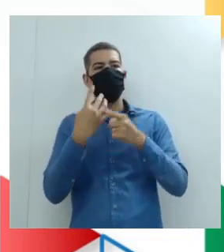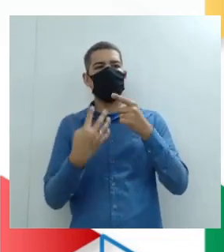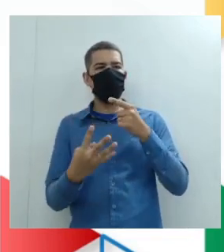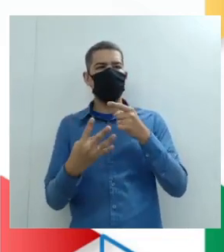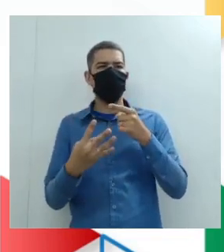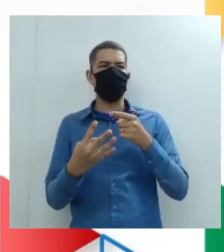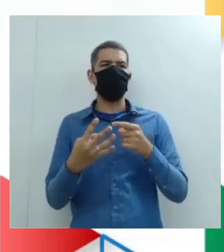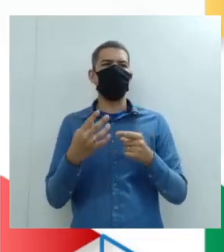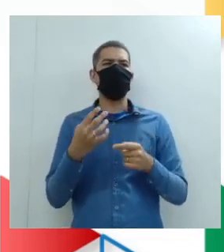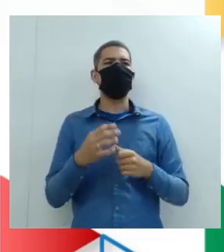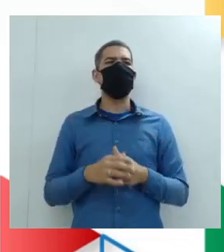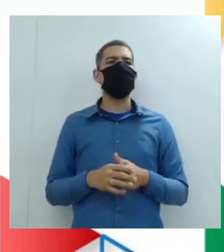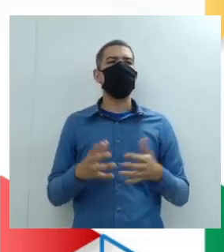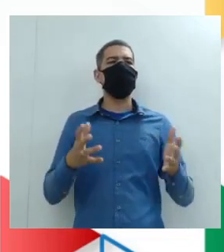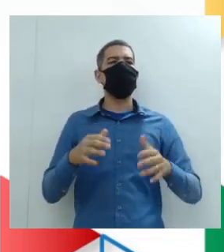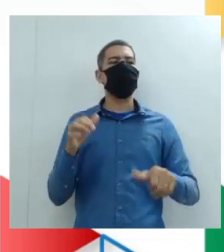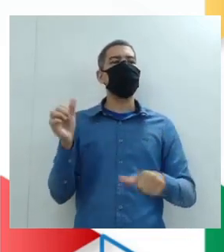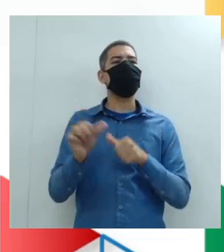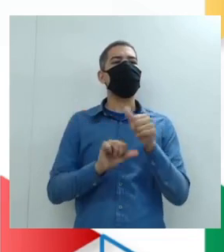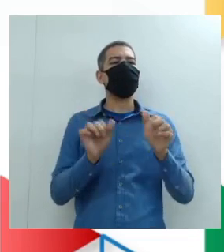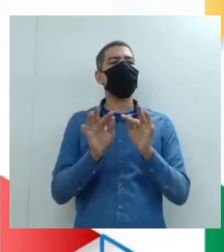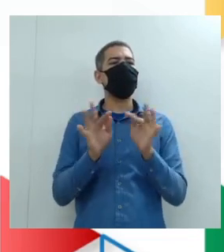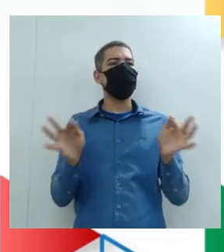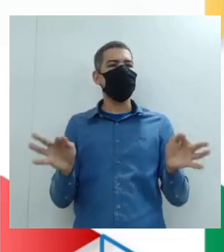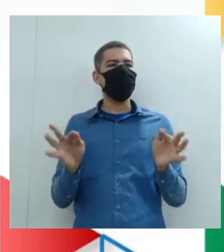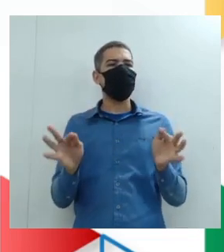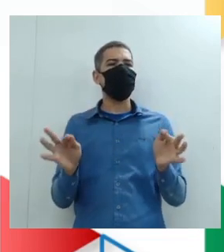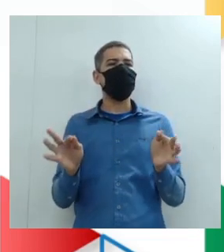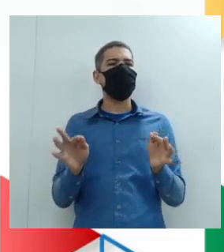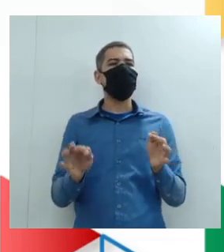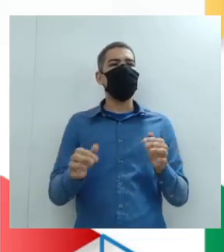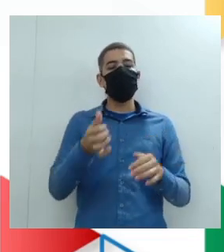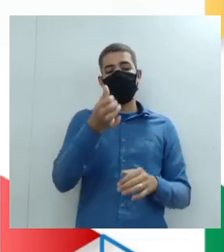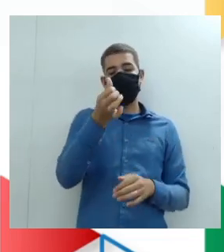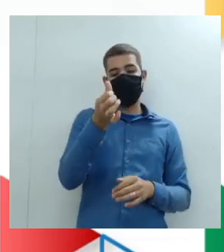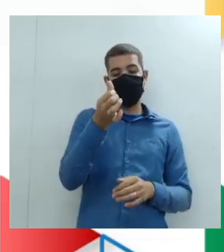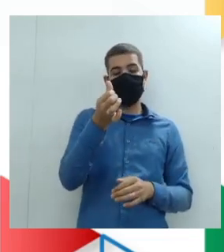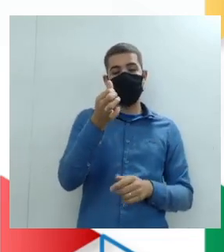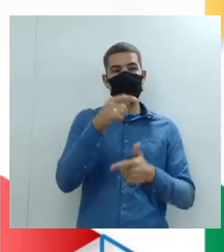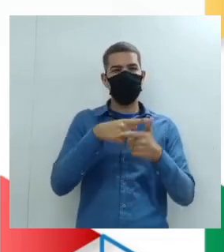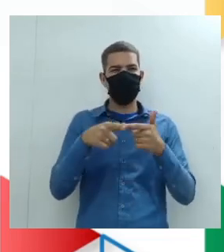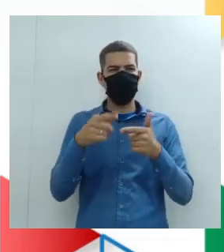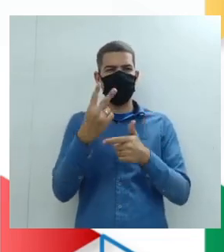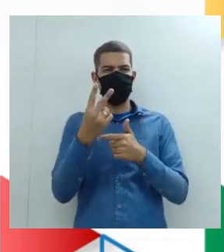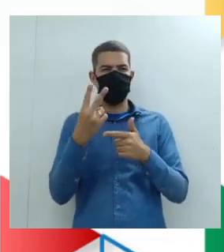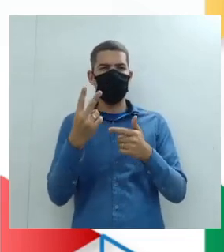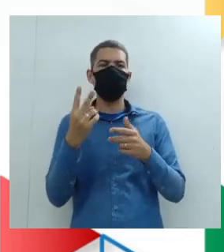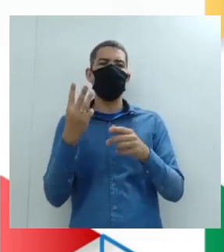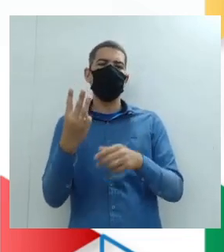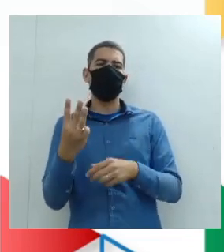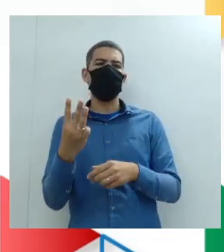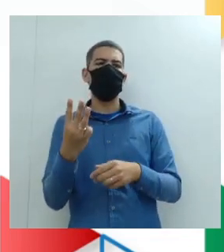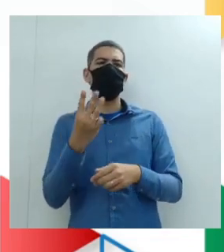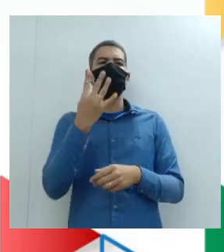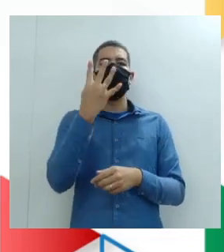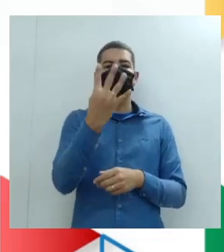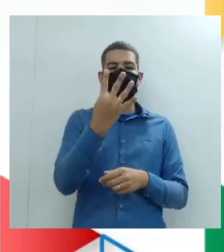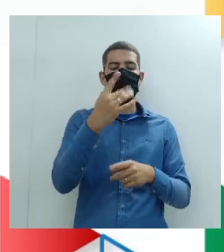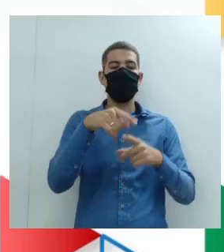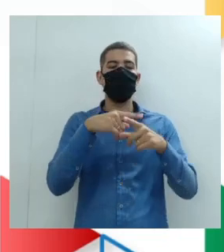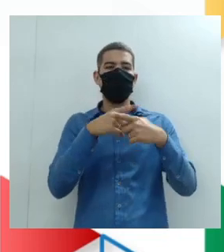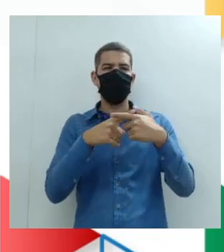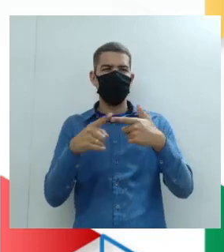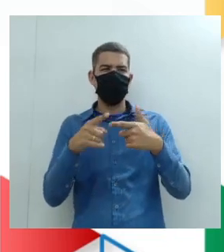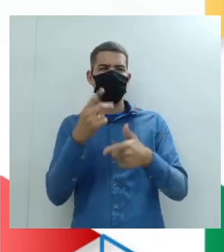E agora eu estou simplificando, ó. 6 por 2 dá 3, 4 por 2, 2. Tá